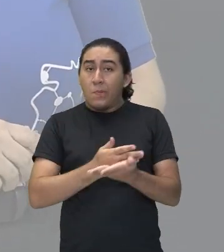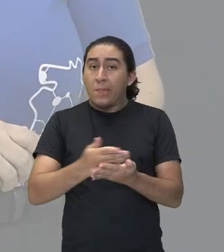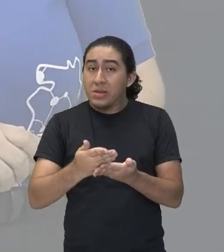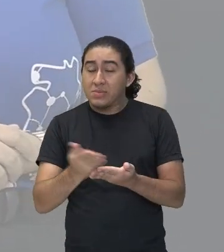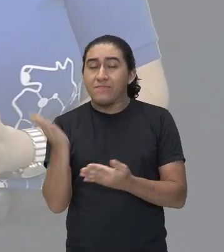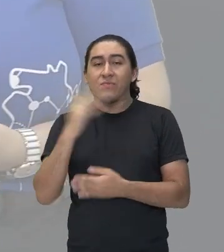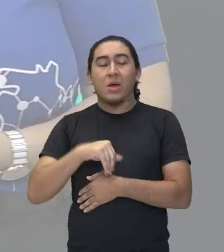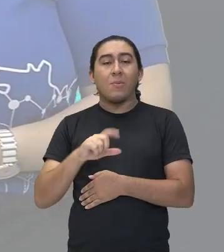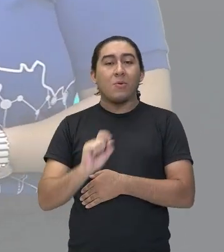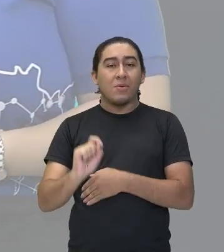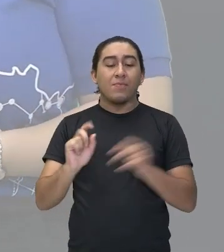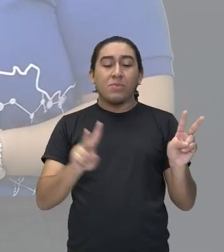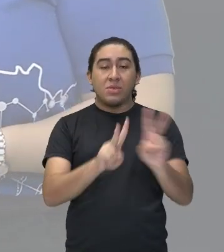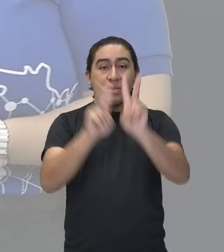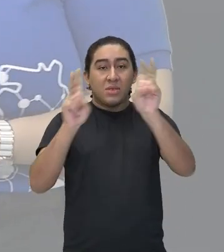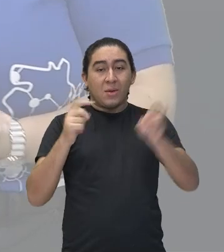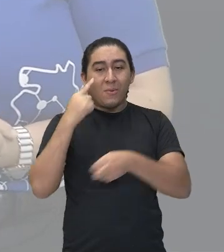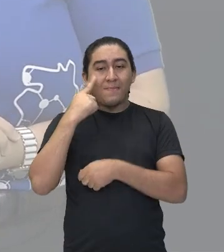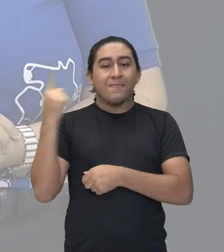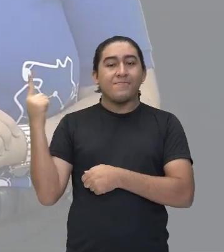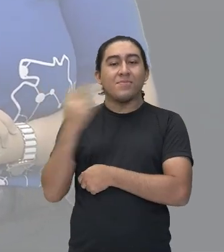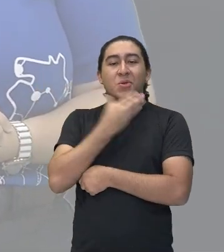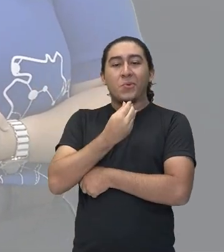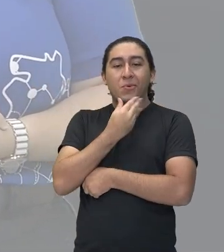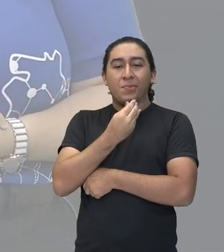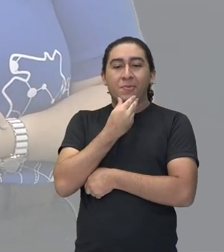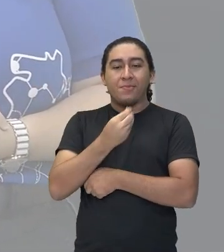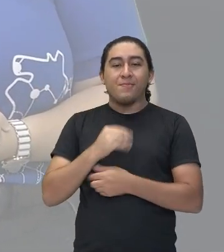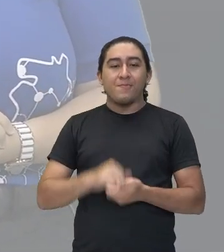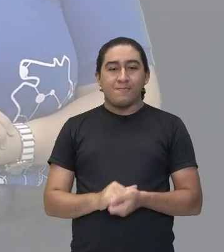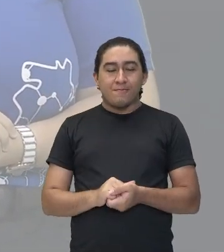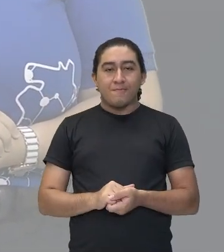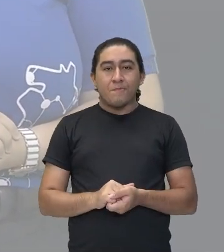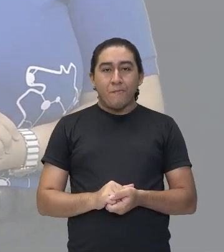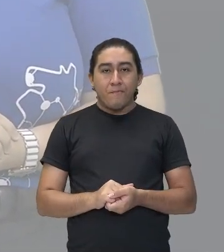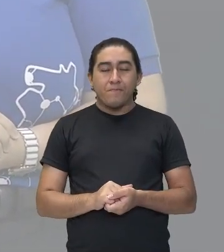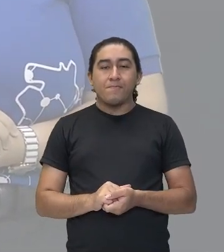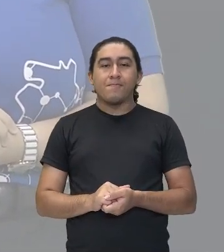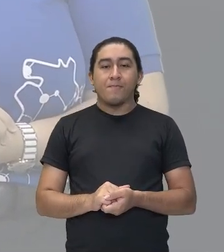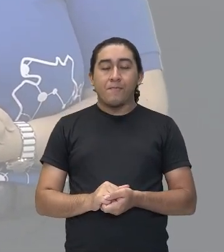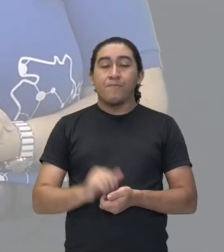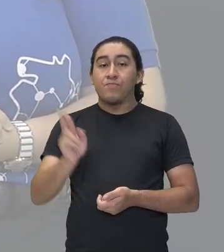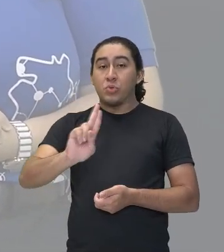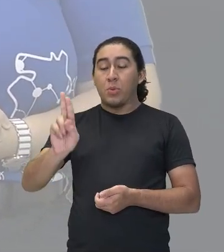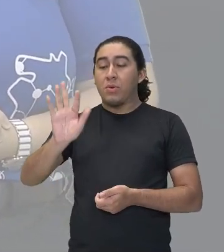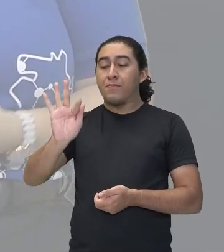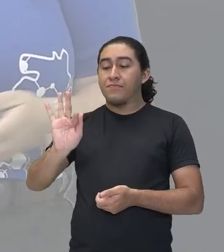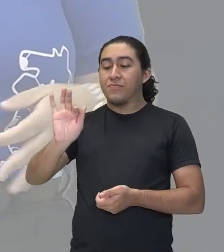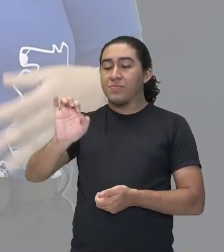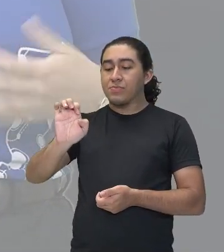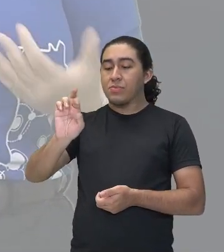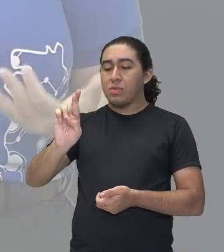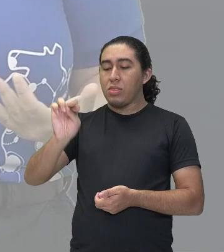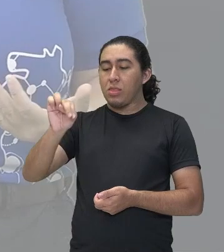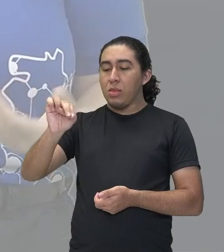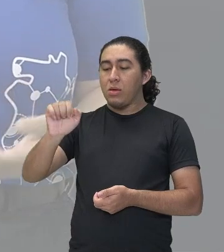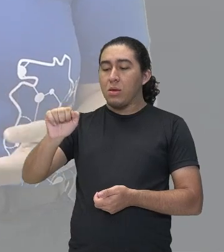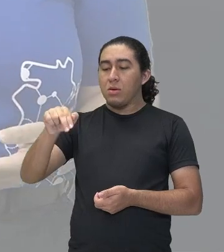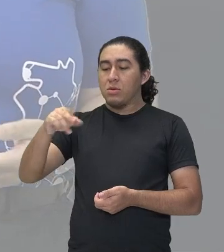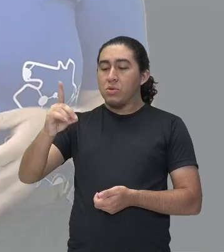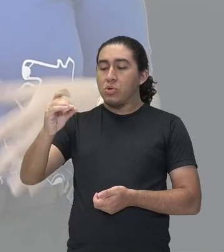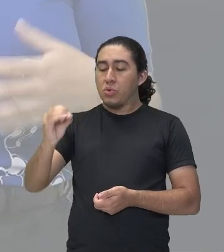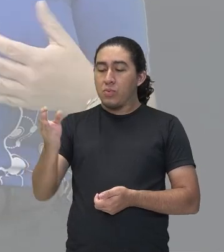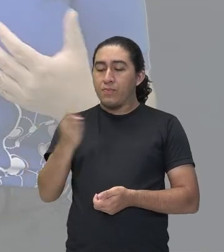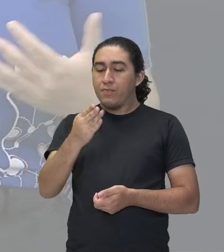então começar a falar desta figura que tenho aqui ao meu lado. Este é Fernando Pessoa, não é? Aquele que